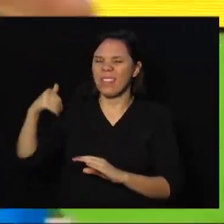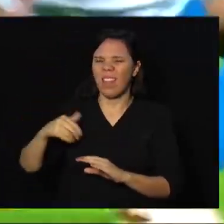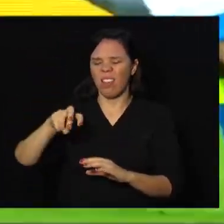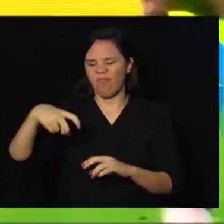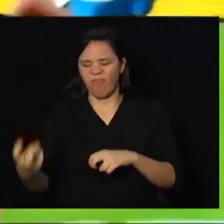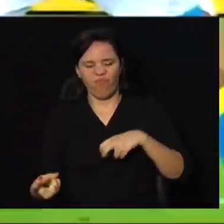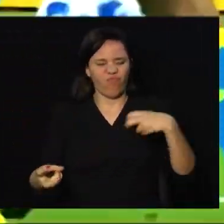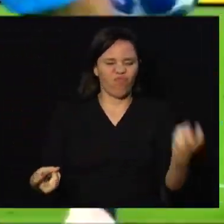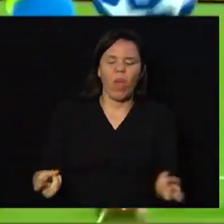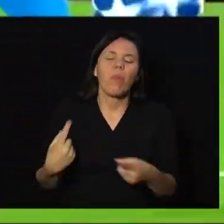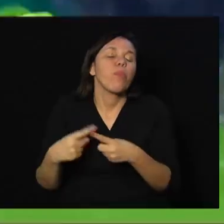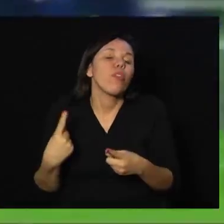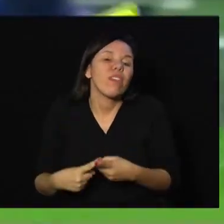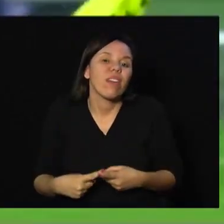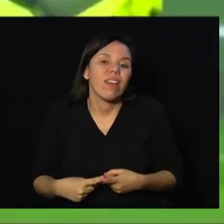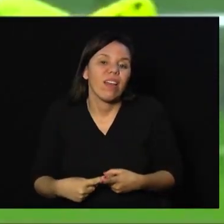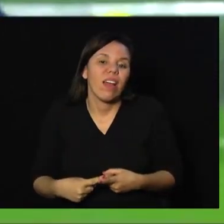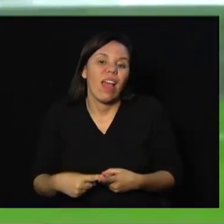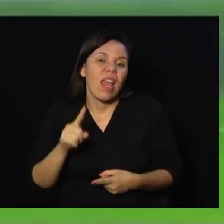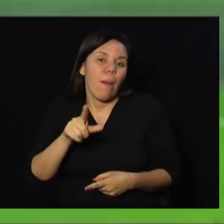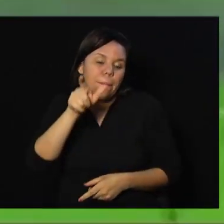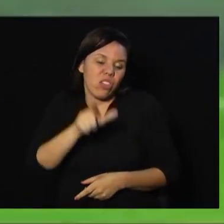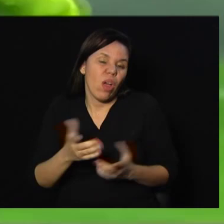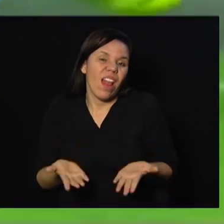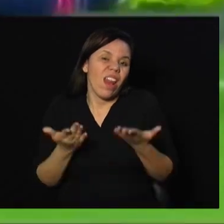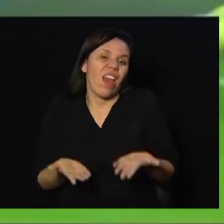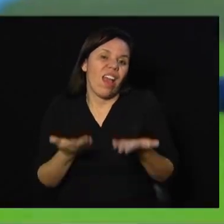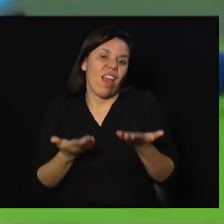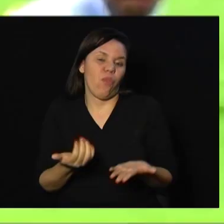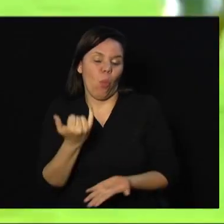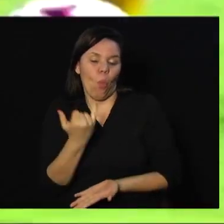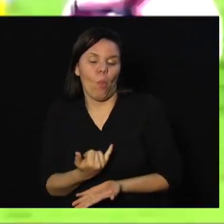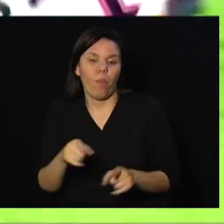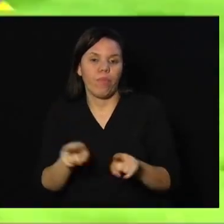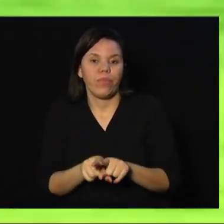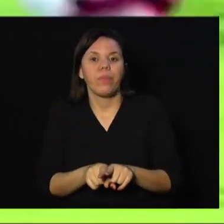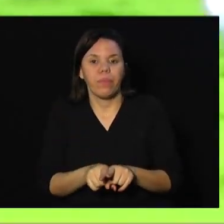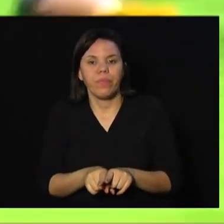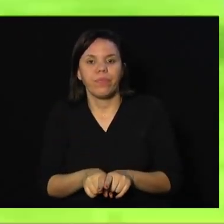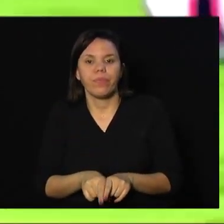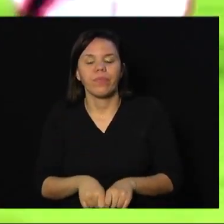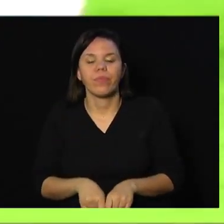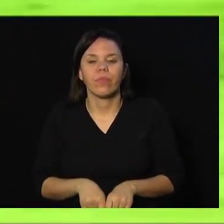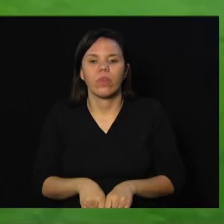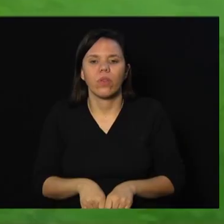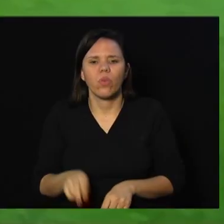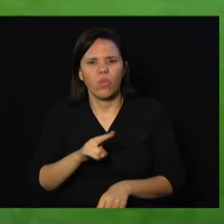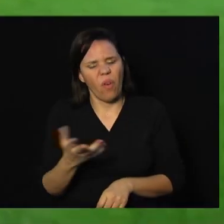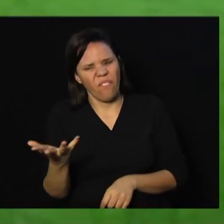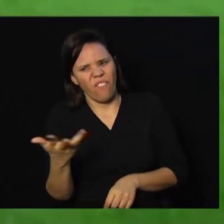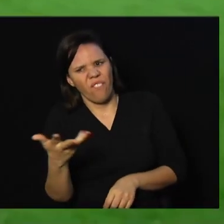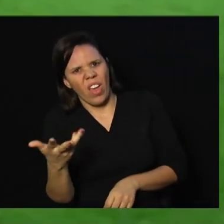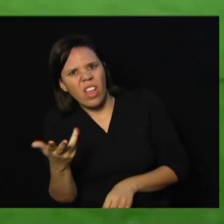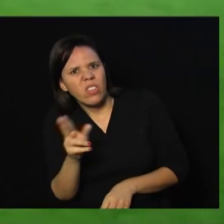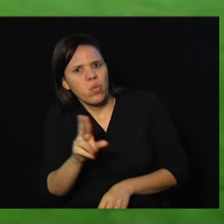muito. Por quê? Porque ele é um jogador leve e que explorou muito bem a velocidade